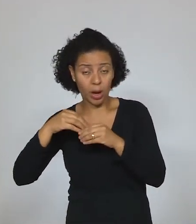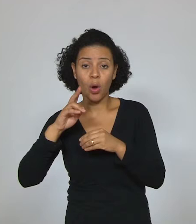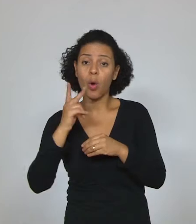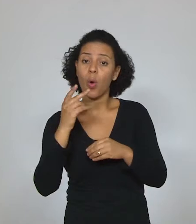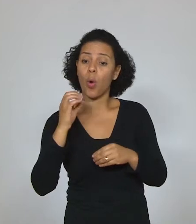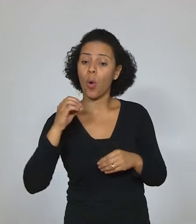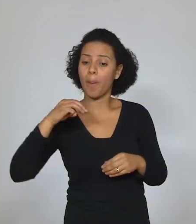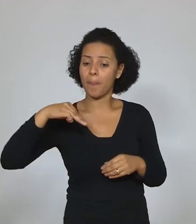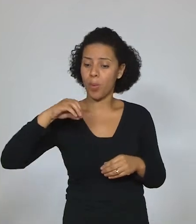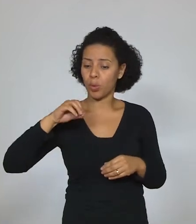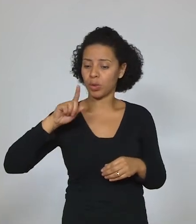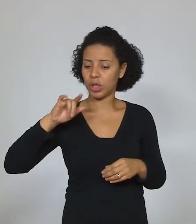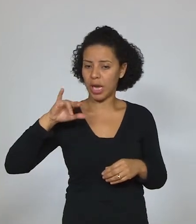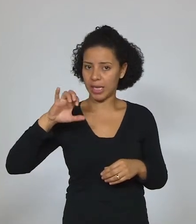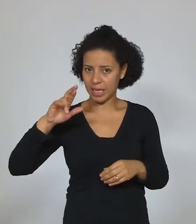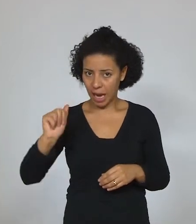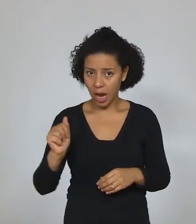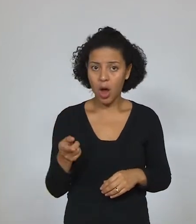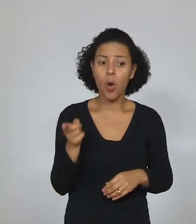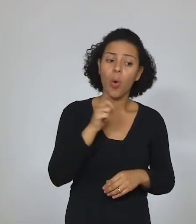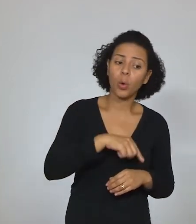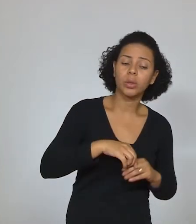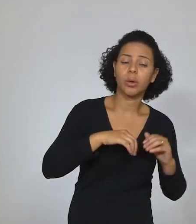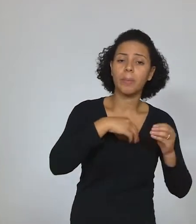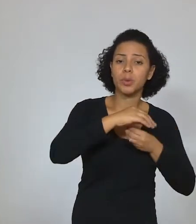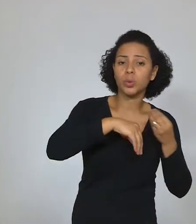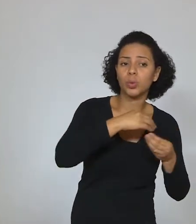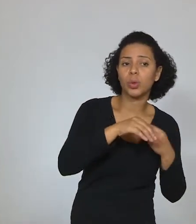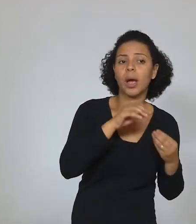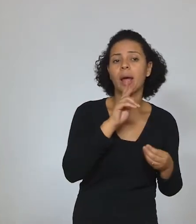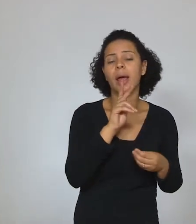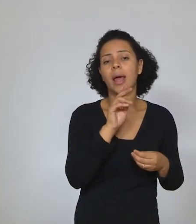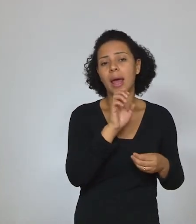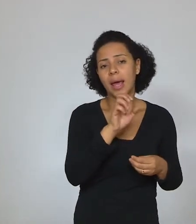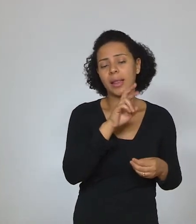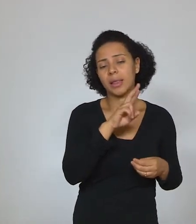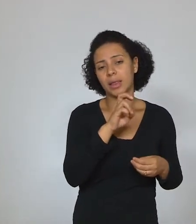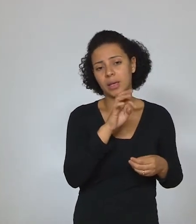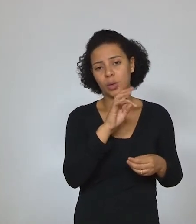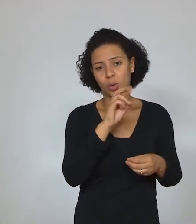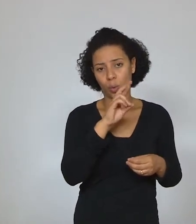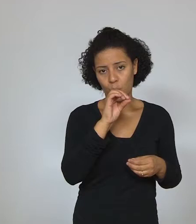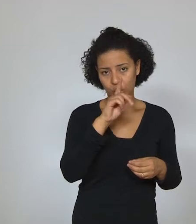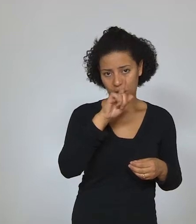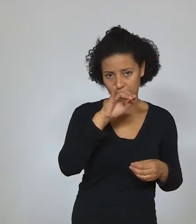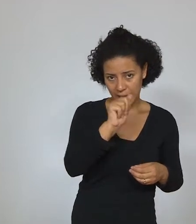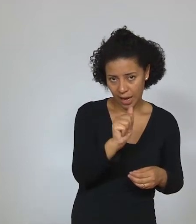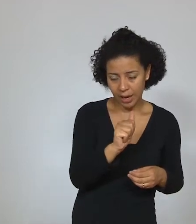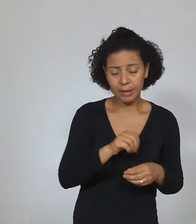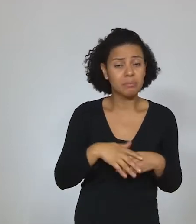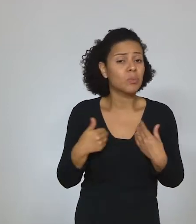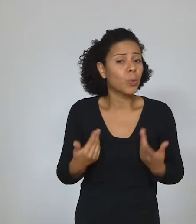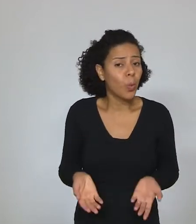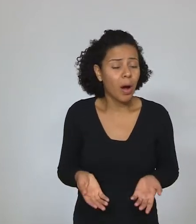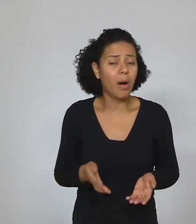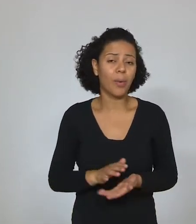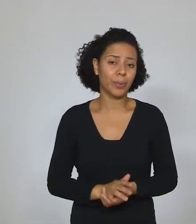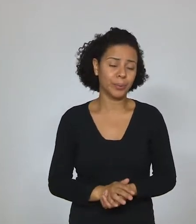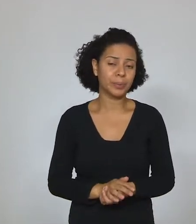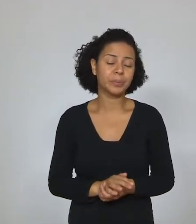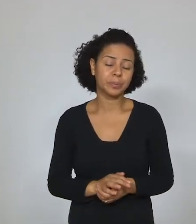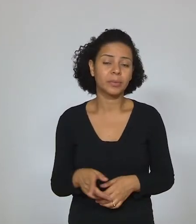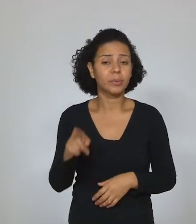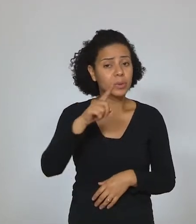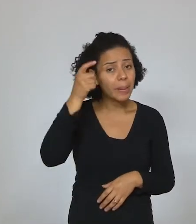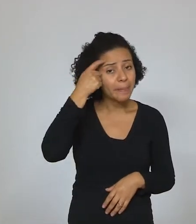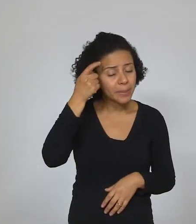Qual é o estado físico dos componentes da mistura que você quer separar? Outro ponto muito importante para você prestar